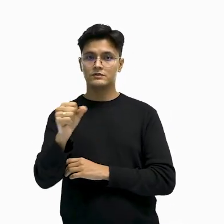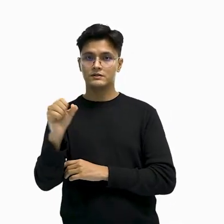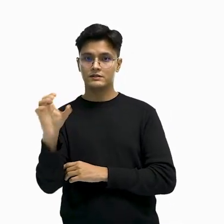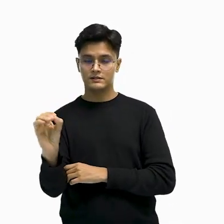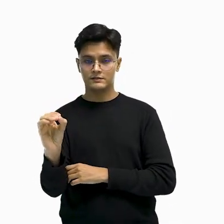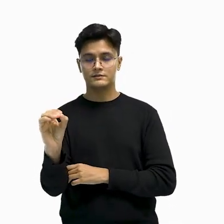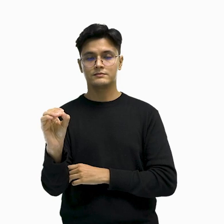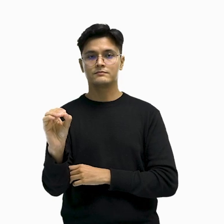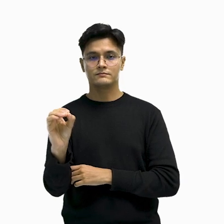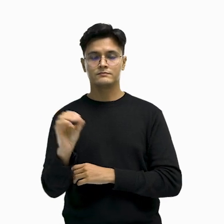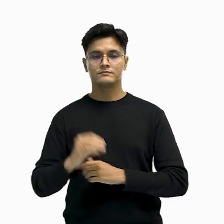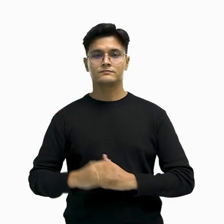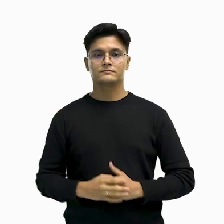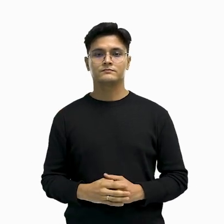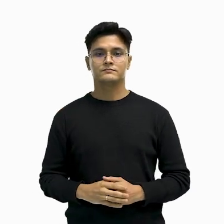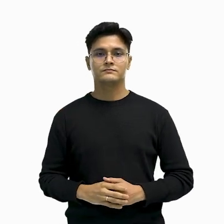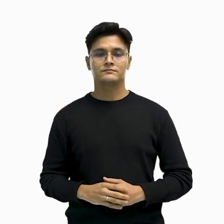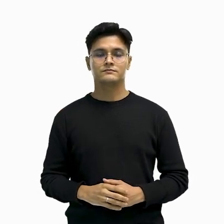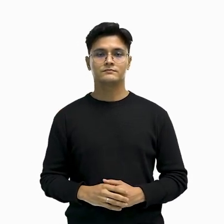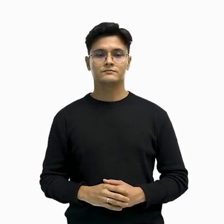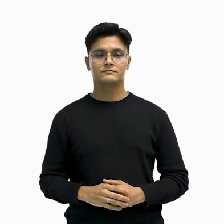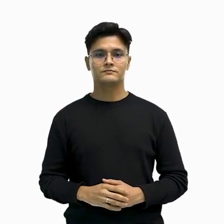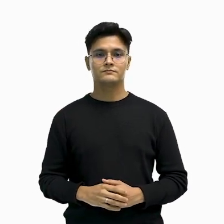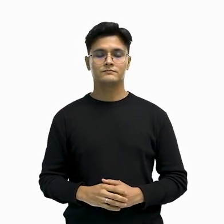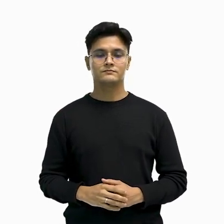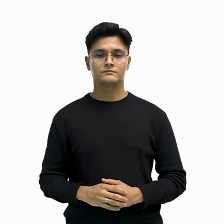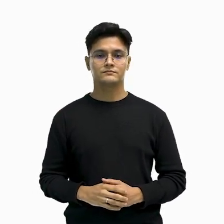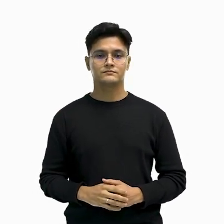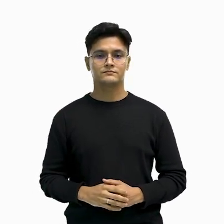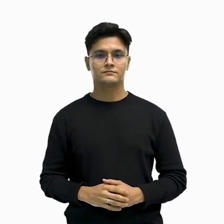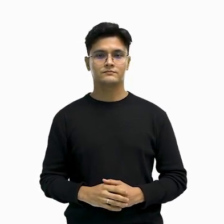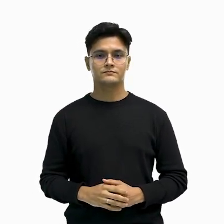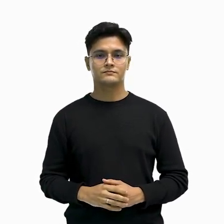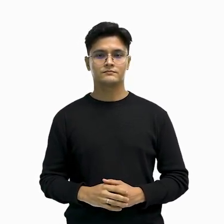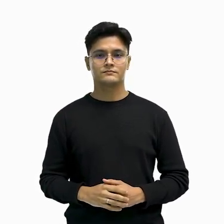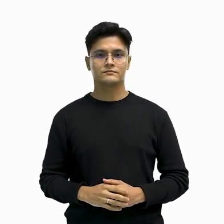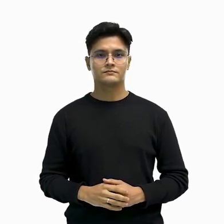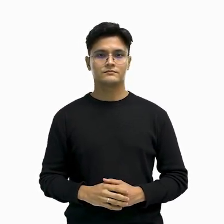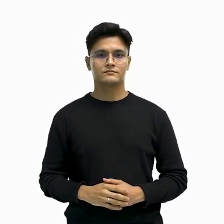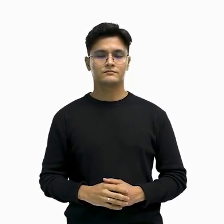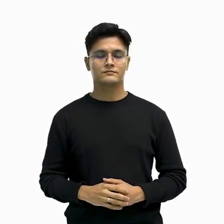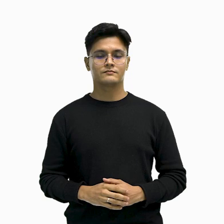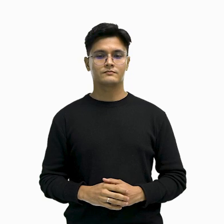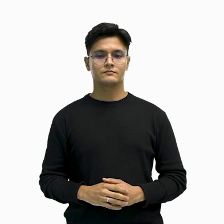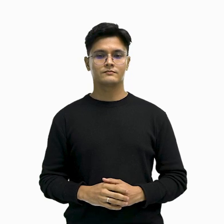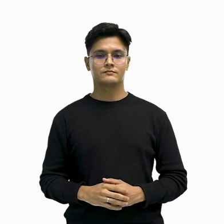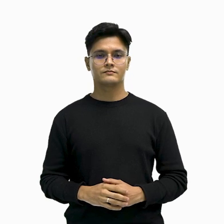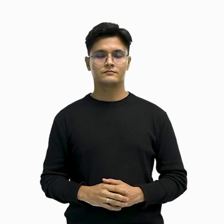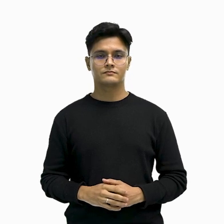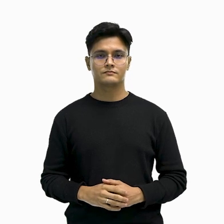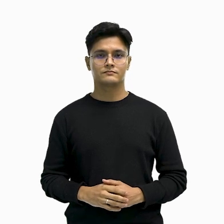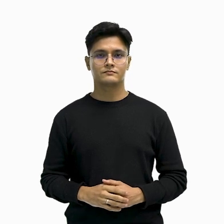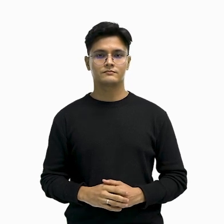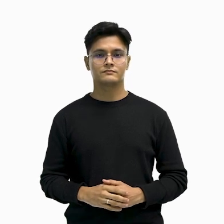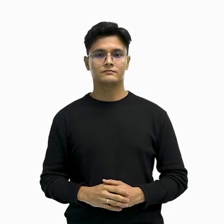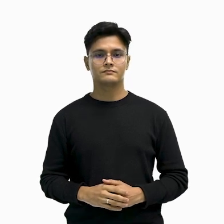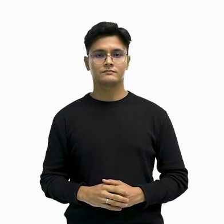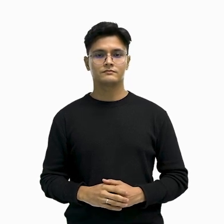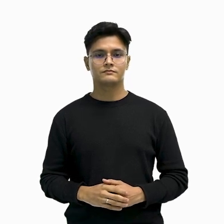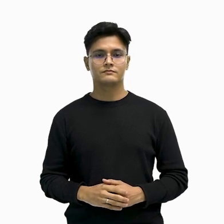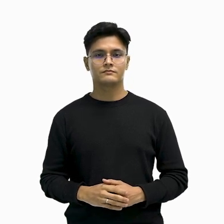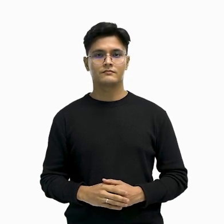bem. Muito bem, muito bem. Agora, eu vou deixar o termo que tem